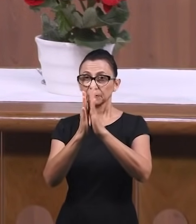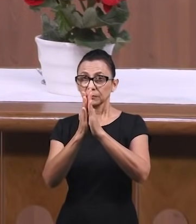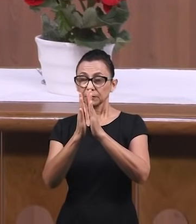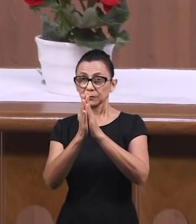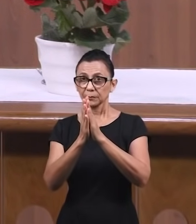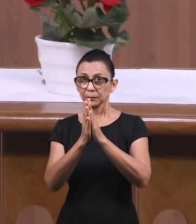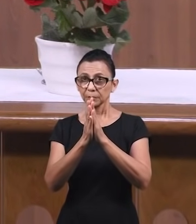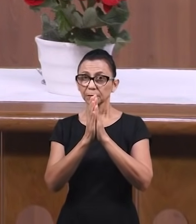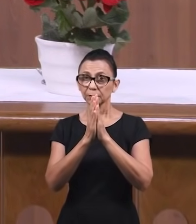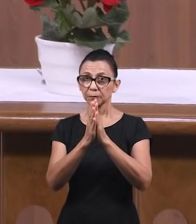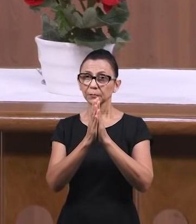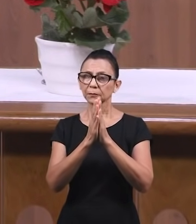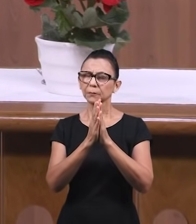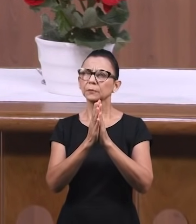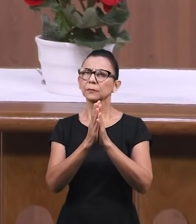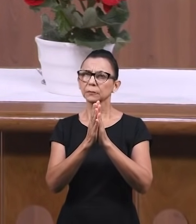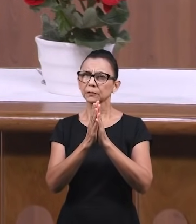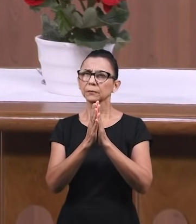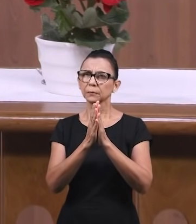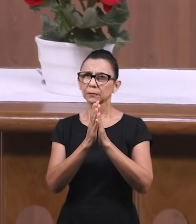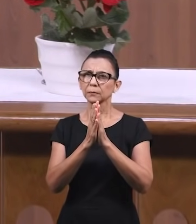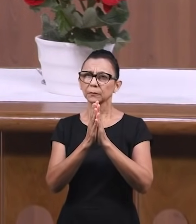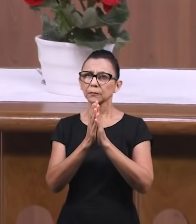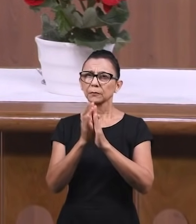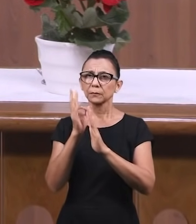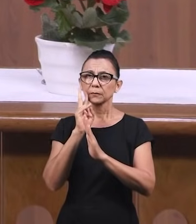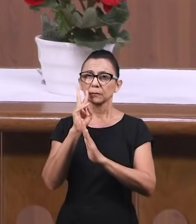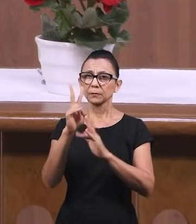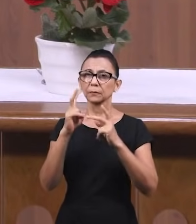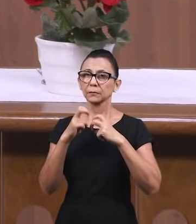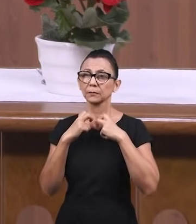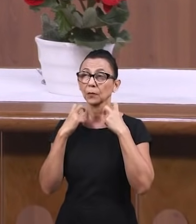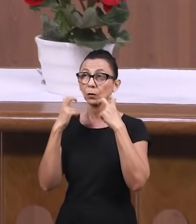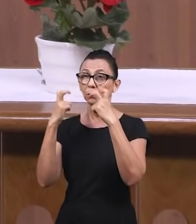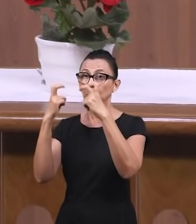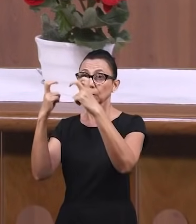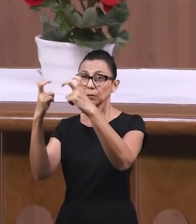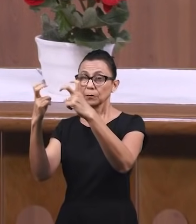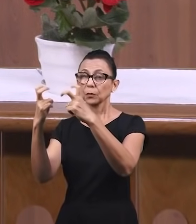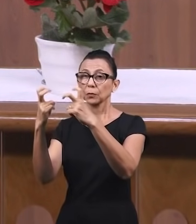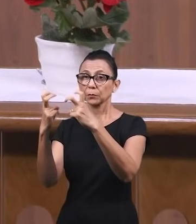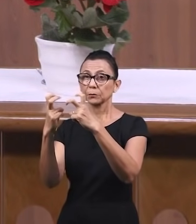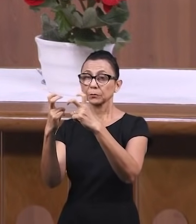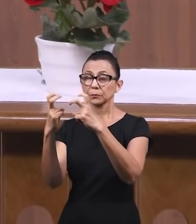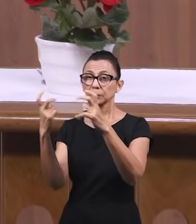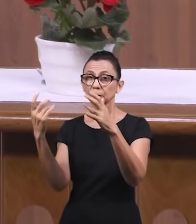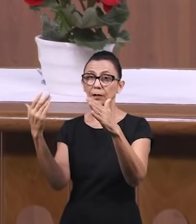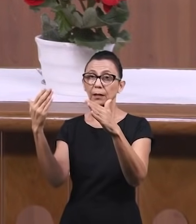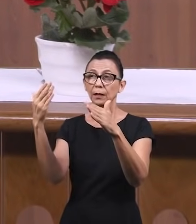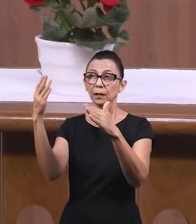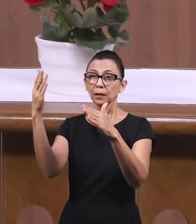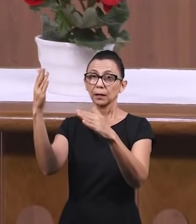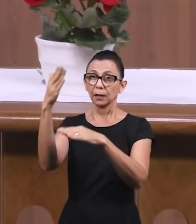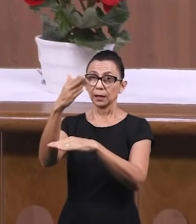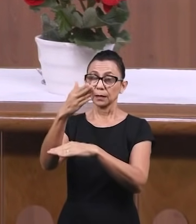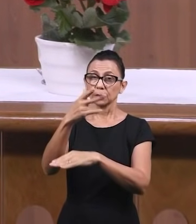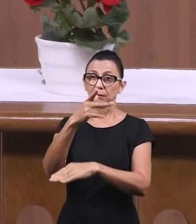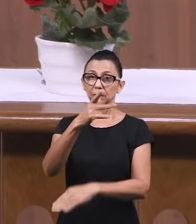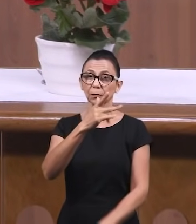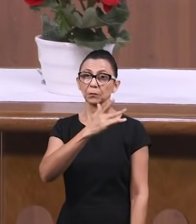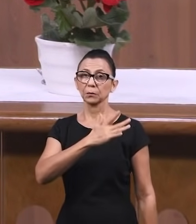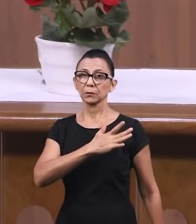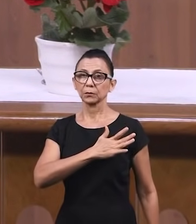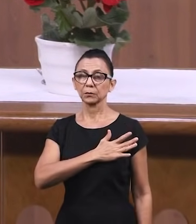do seu coração, já ouve a voz do seu clamor, e ele entra agora no